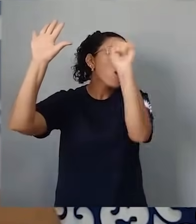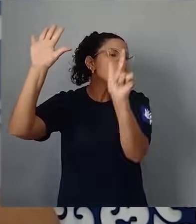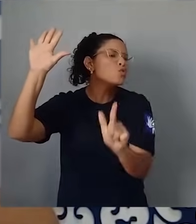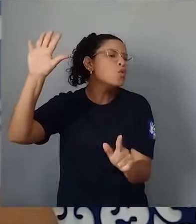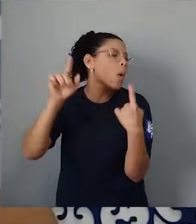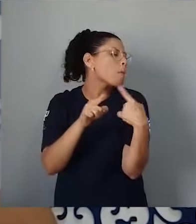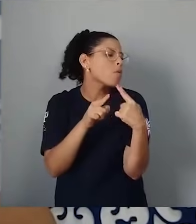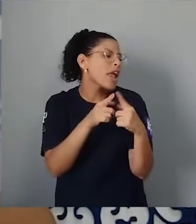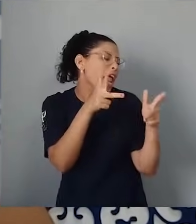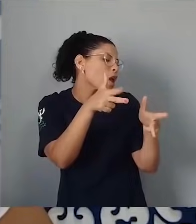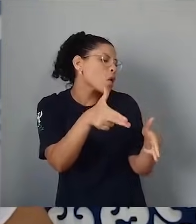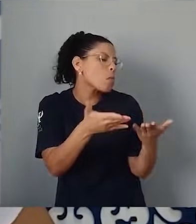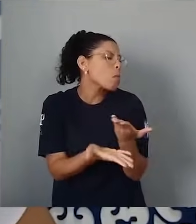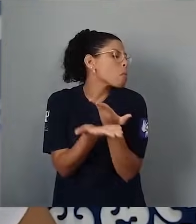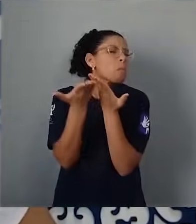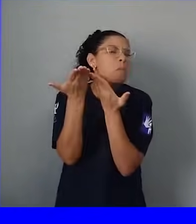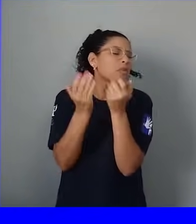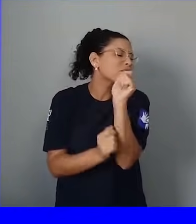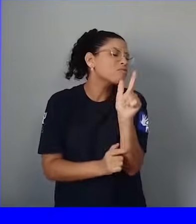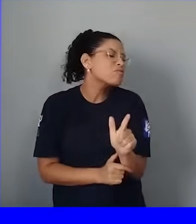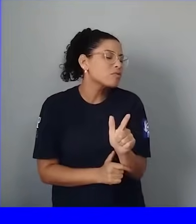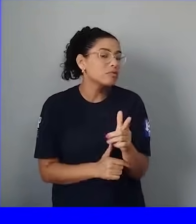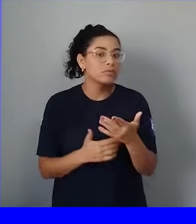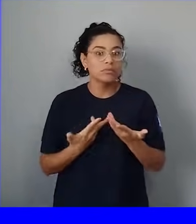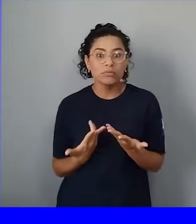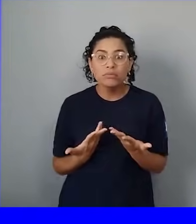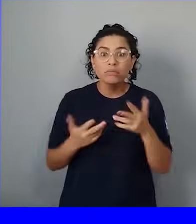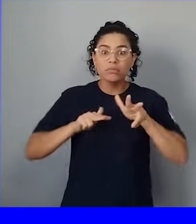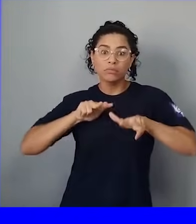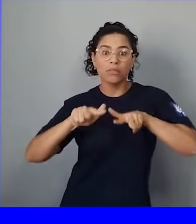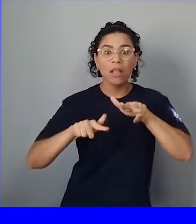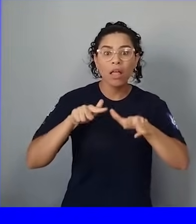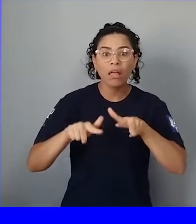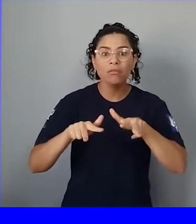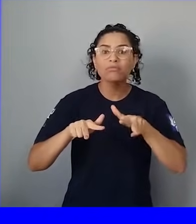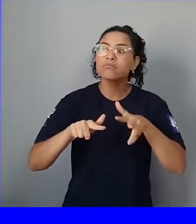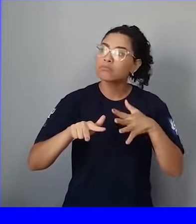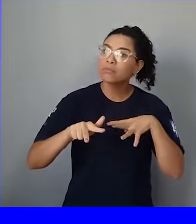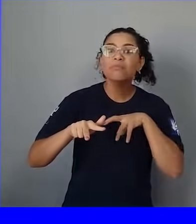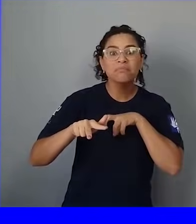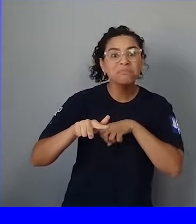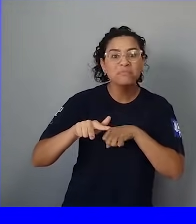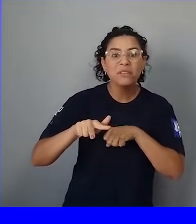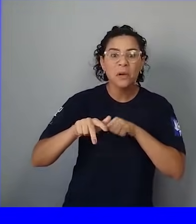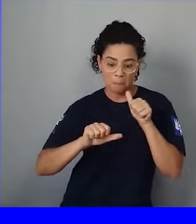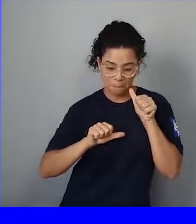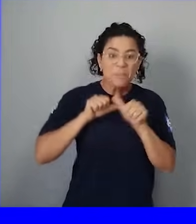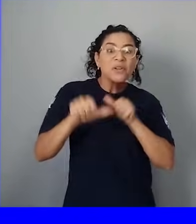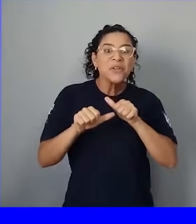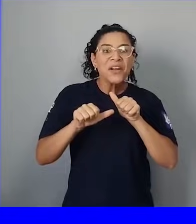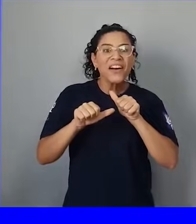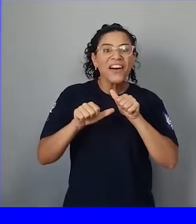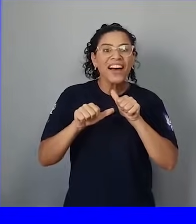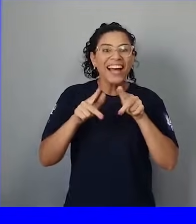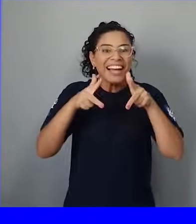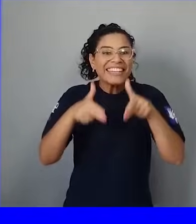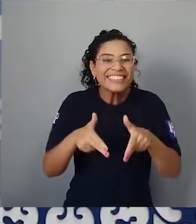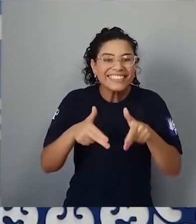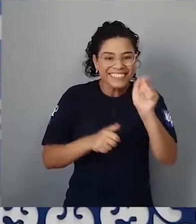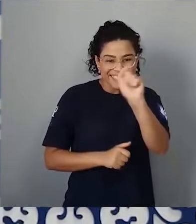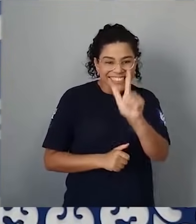não fica azul também, hein, hein? E o camaleão, amável como era, ficou azul como um céu de